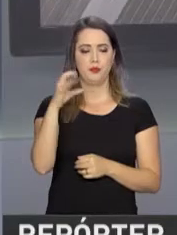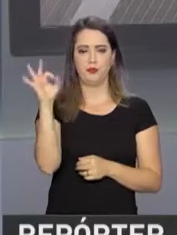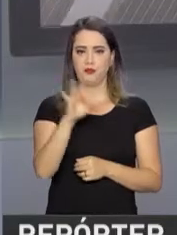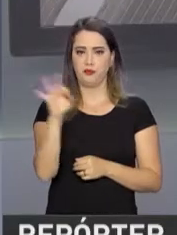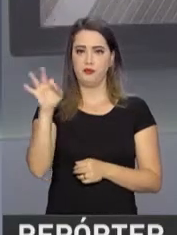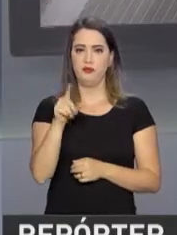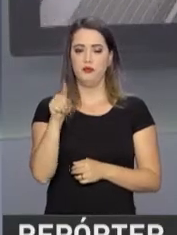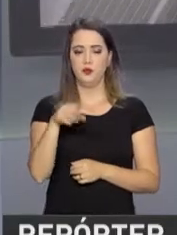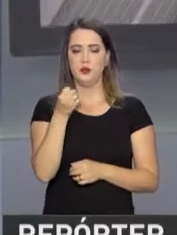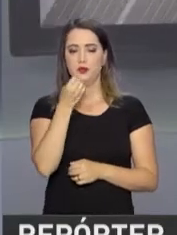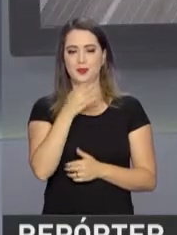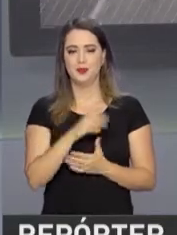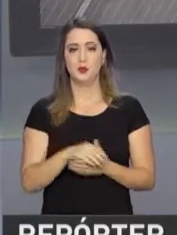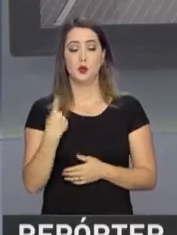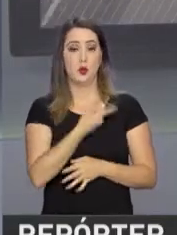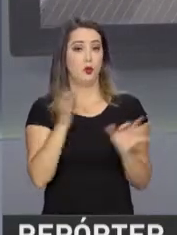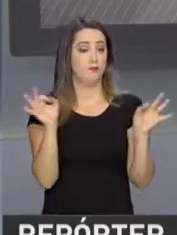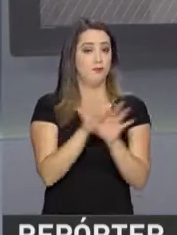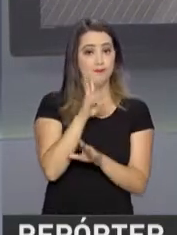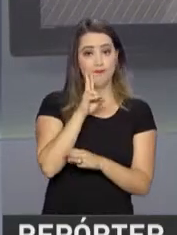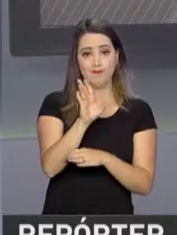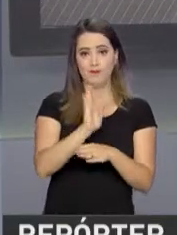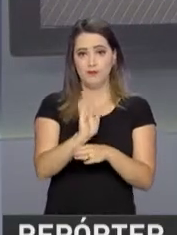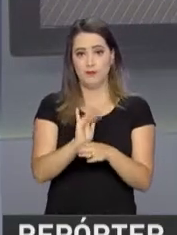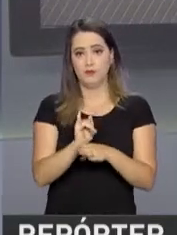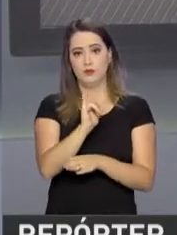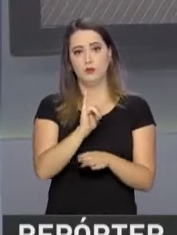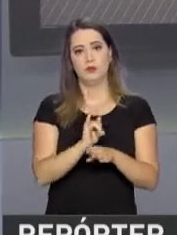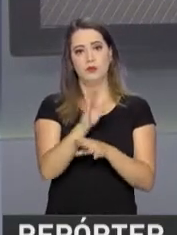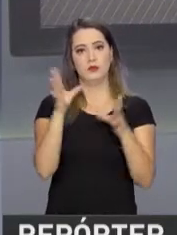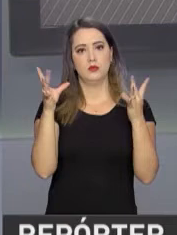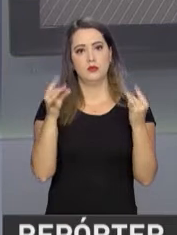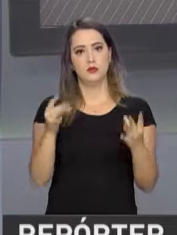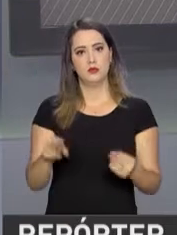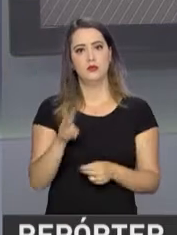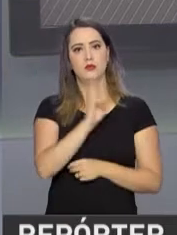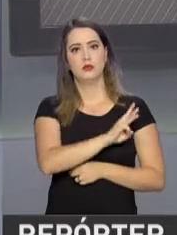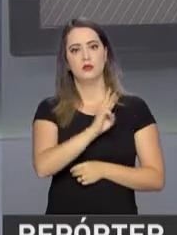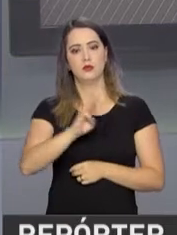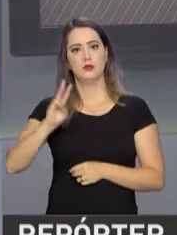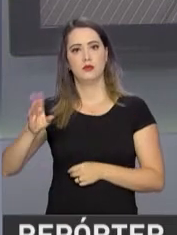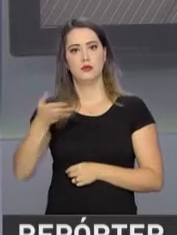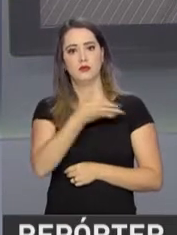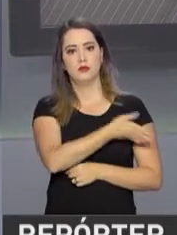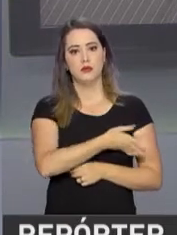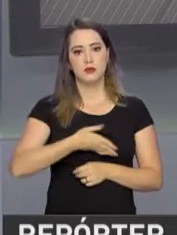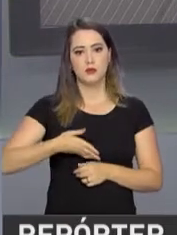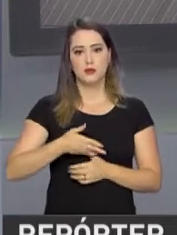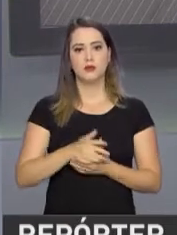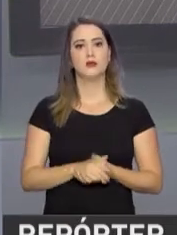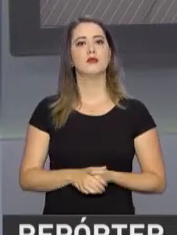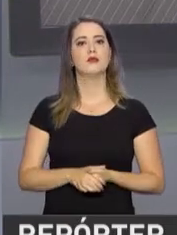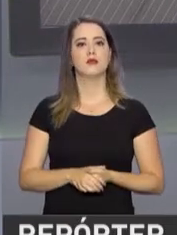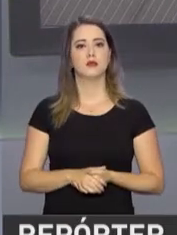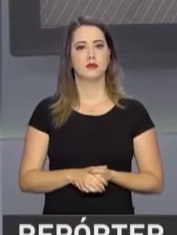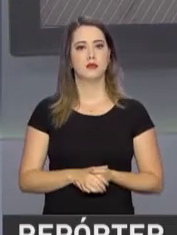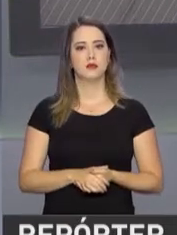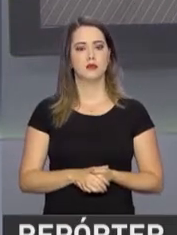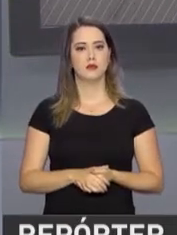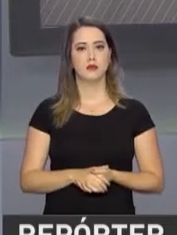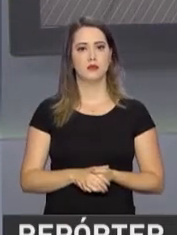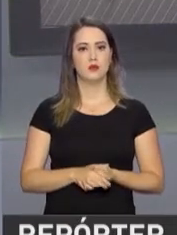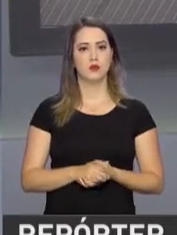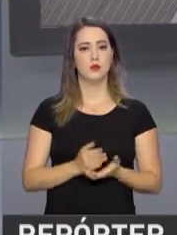nós ficamos por aqui você pode rever as reportagens no youtube e toda nossa programação também está na página da nbr na